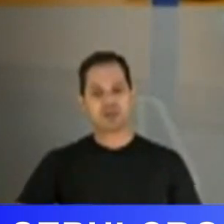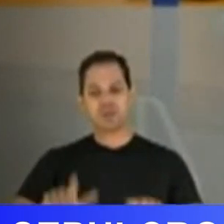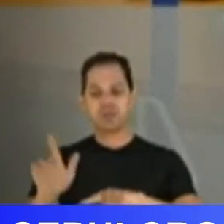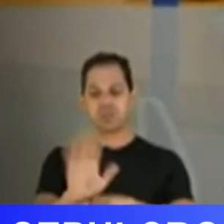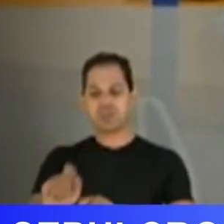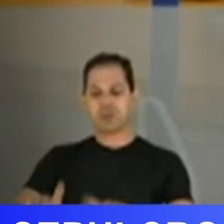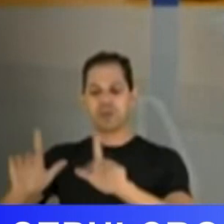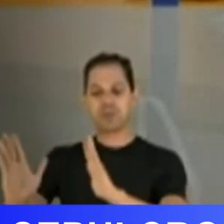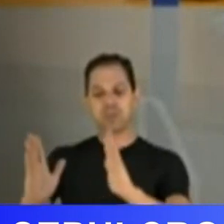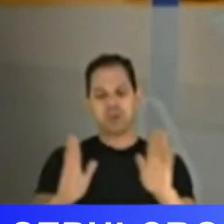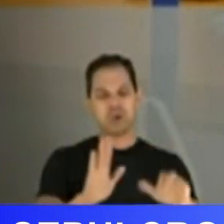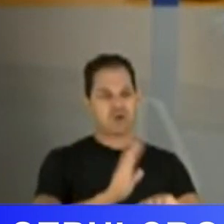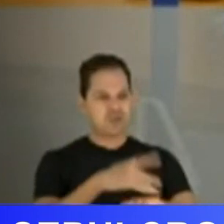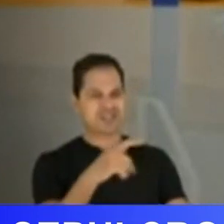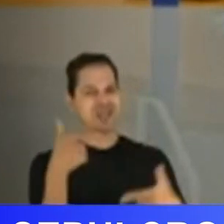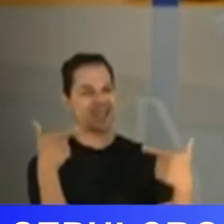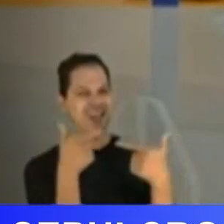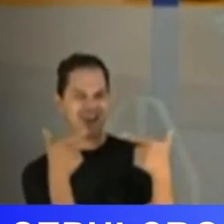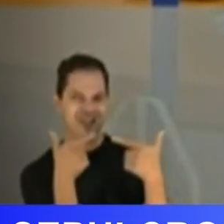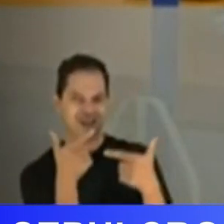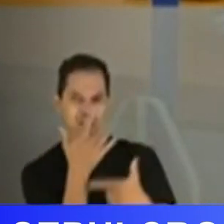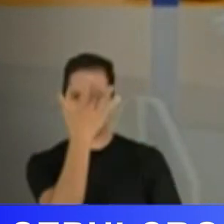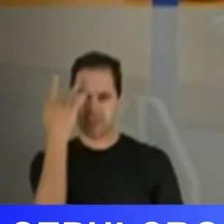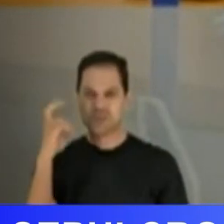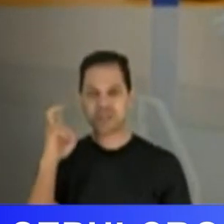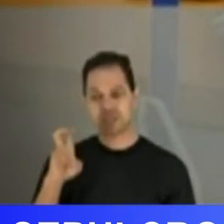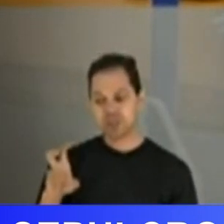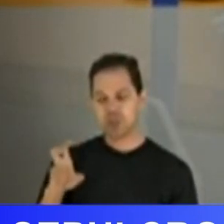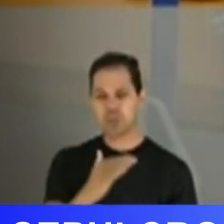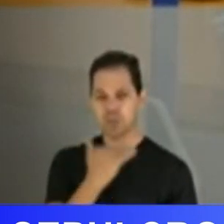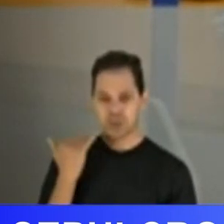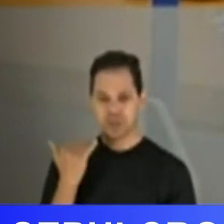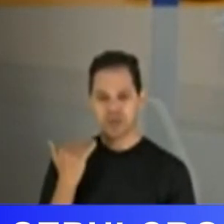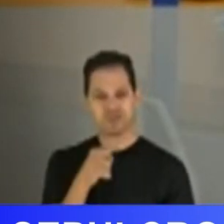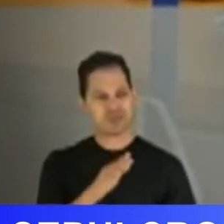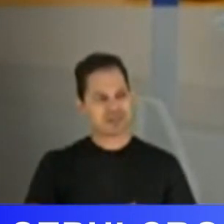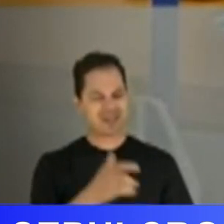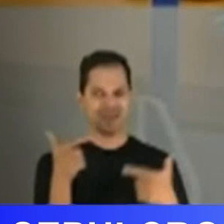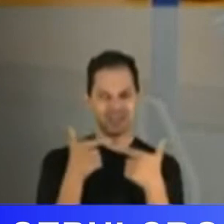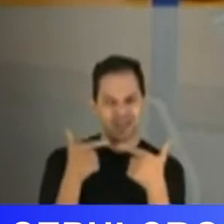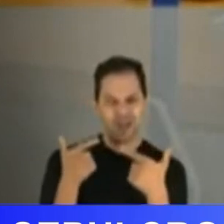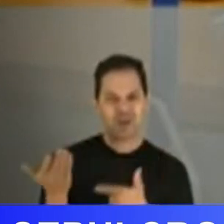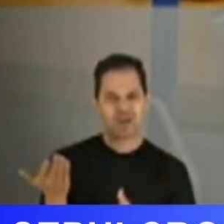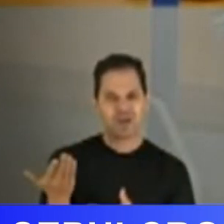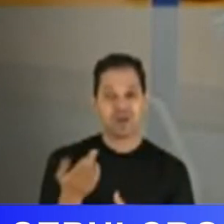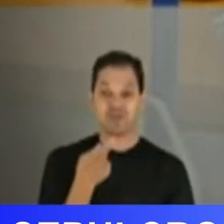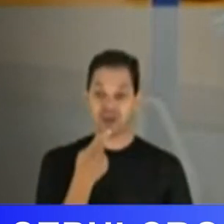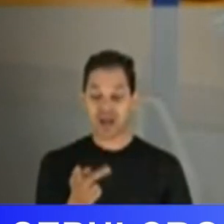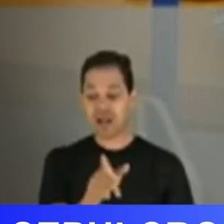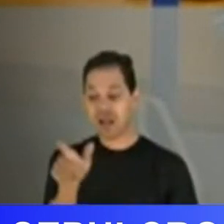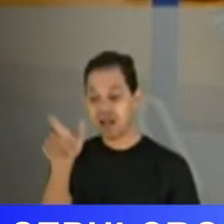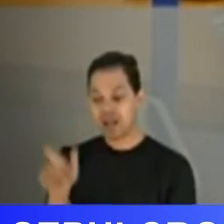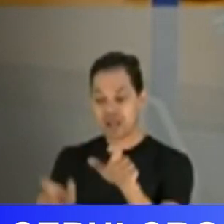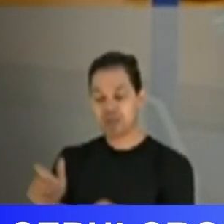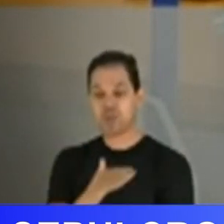o senhor rindo da morte de 5 pessoas... Aí o senhor diz, olha, elas morreram porque